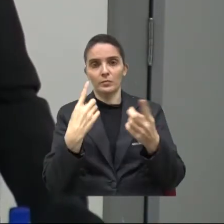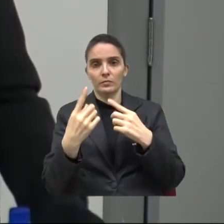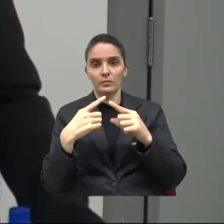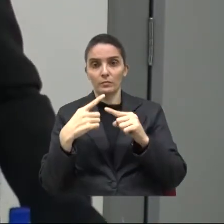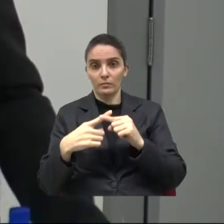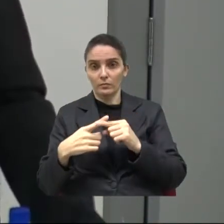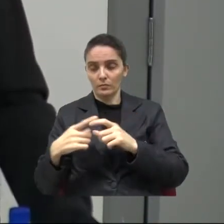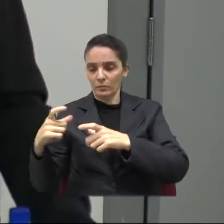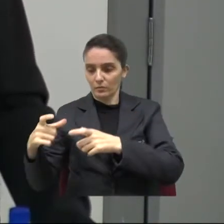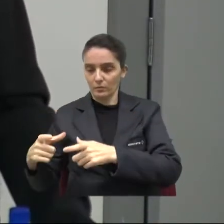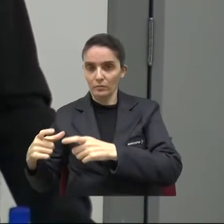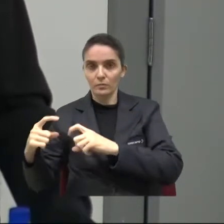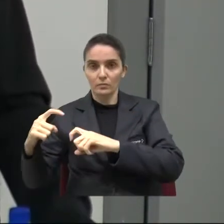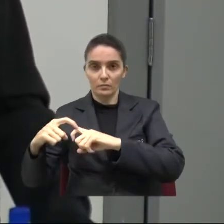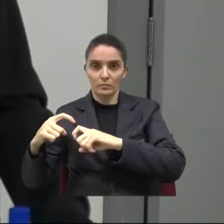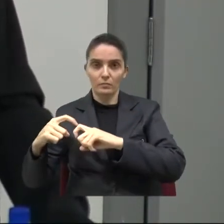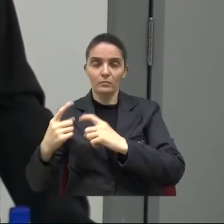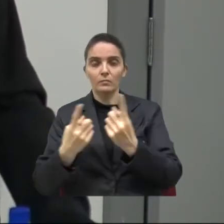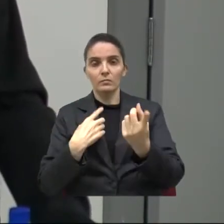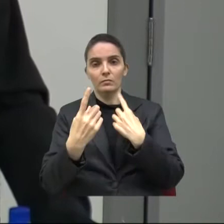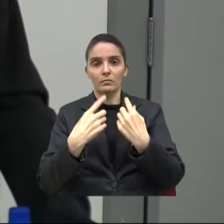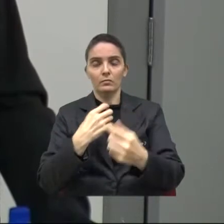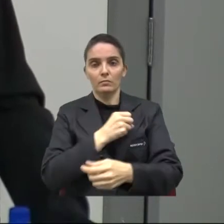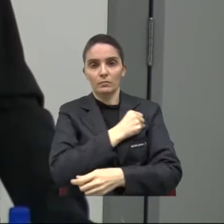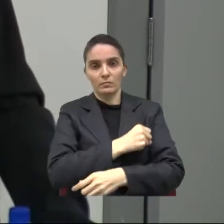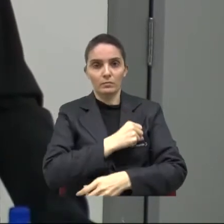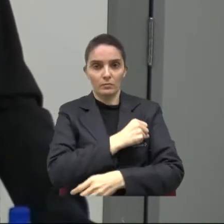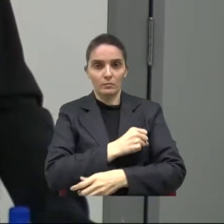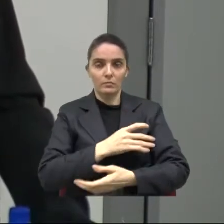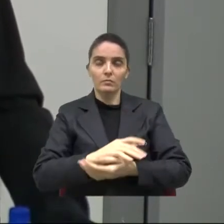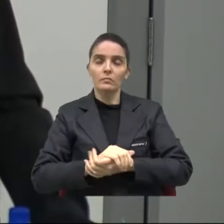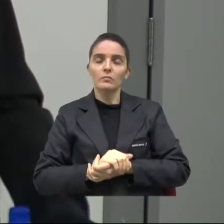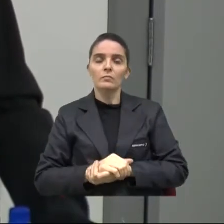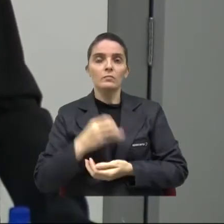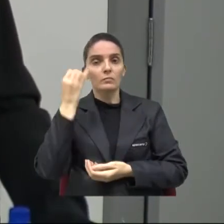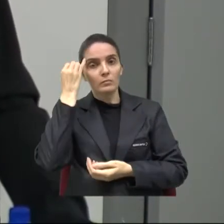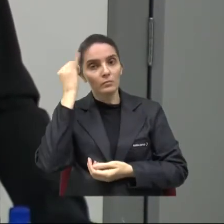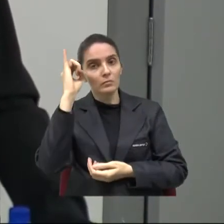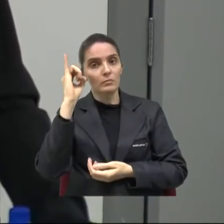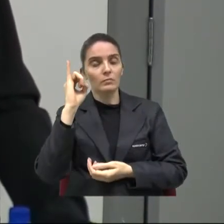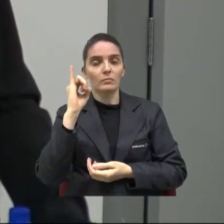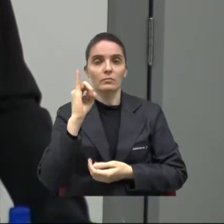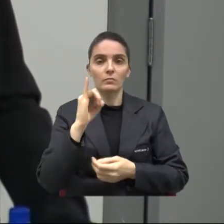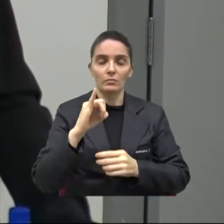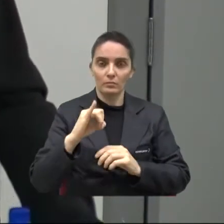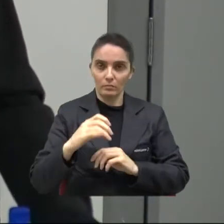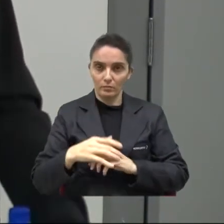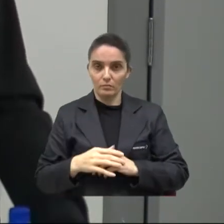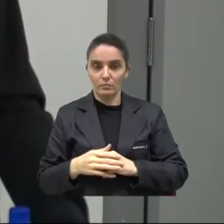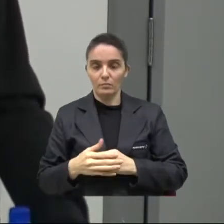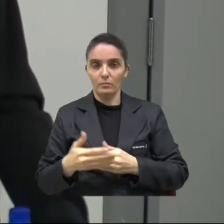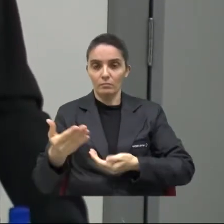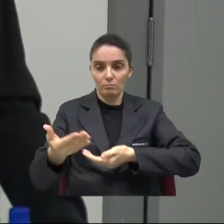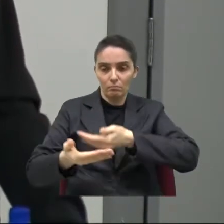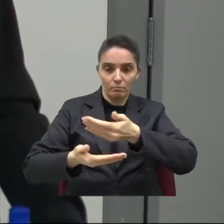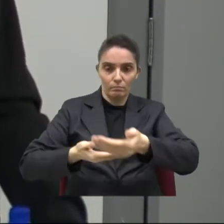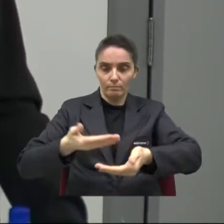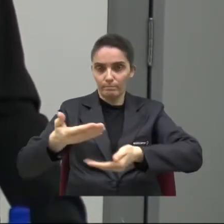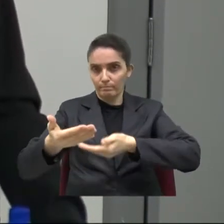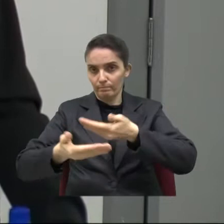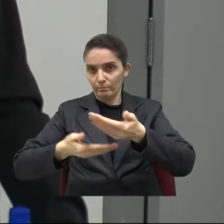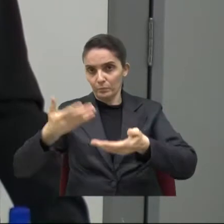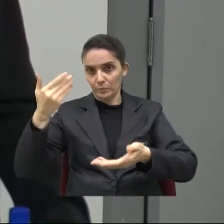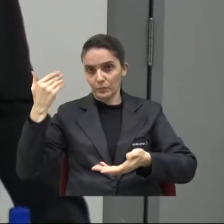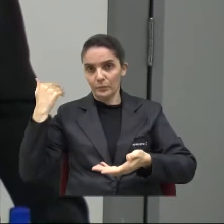fica na Avenida Saudades. Eu me lembro que foi uma ideia que partiu de uma gestão compartilhada naquele local,